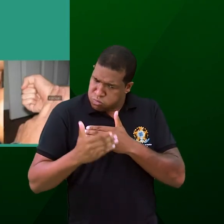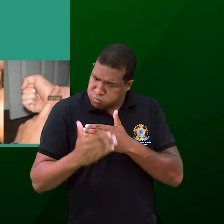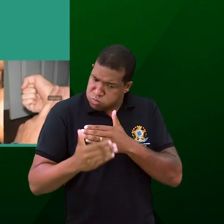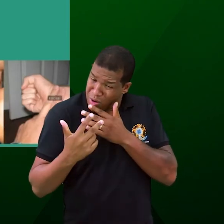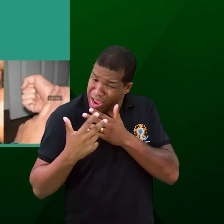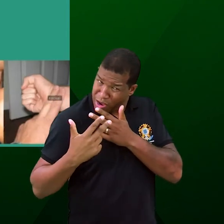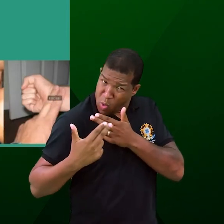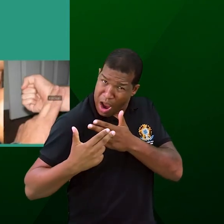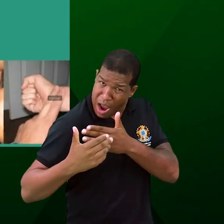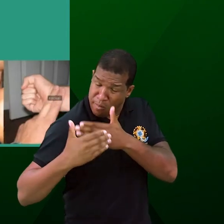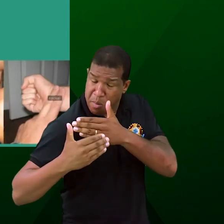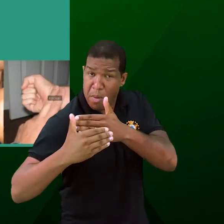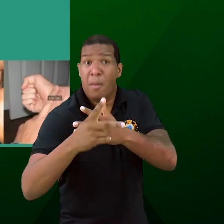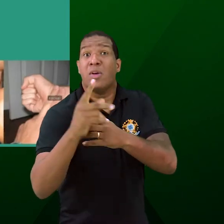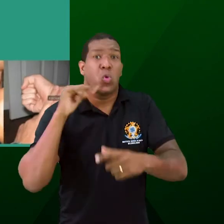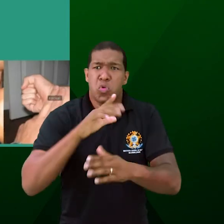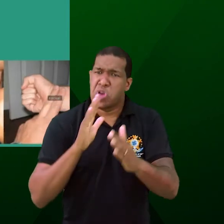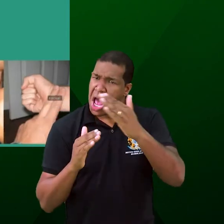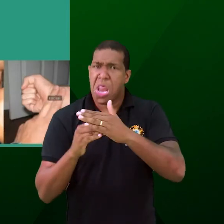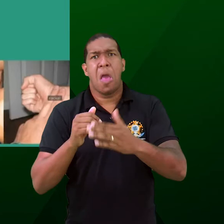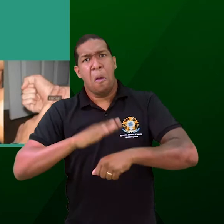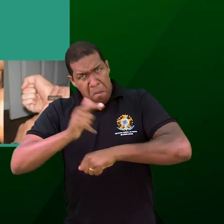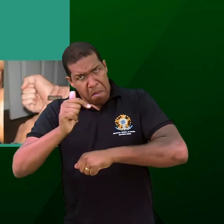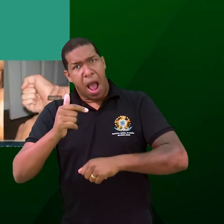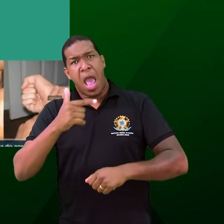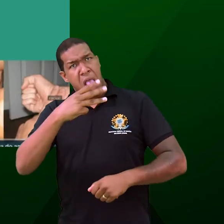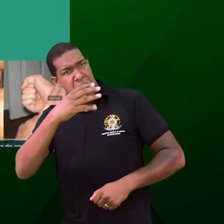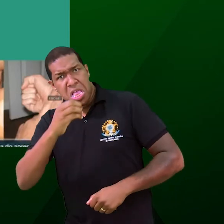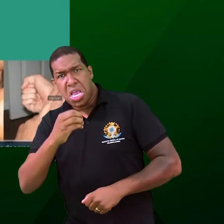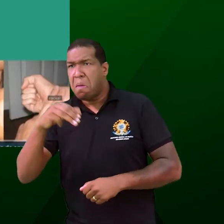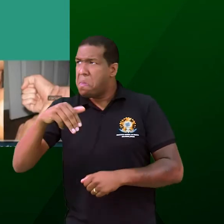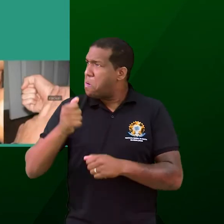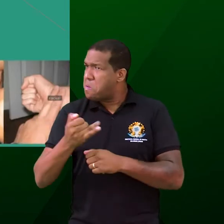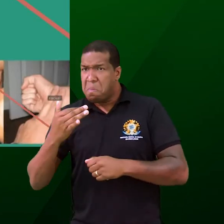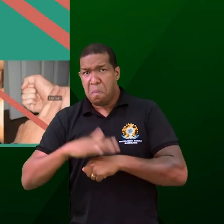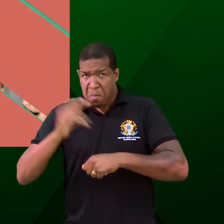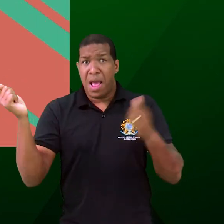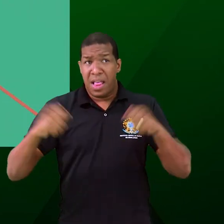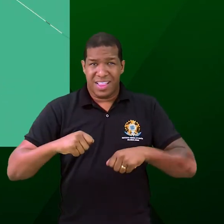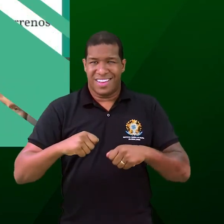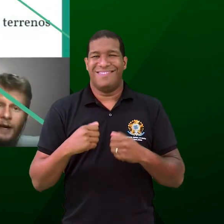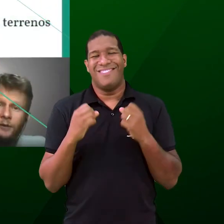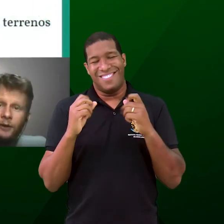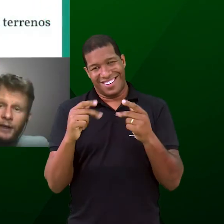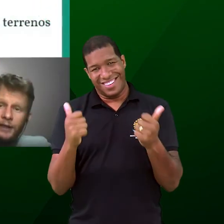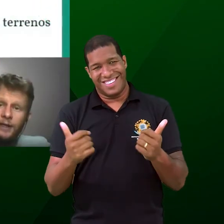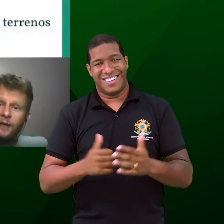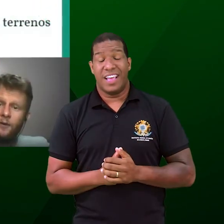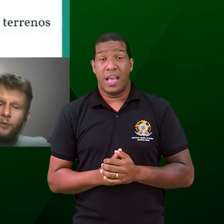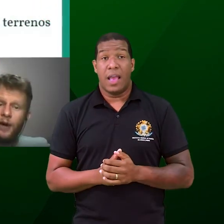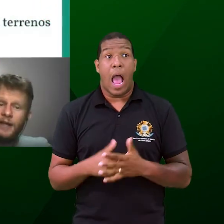máxima. Tá? Então, tu vai calcular um treino em cima de 200. Claro que